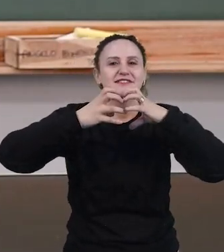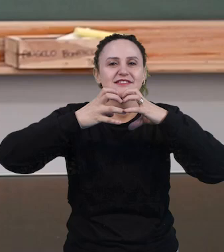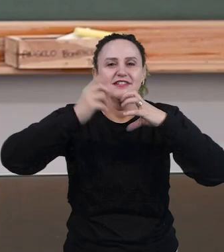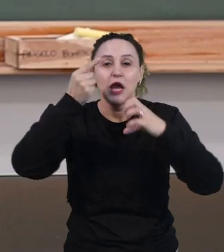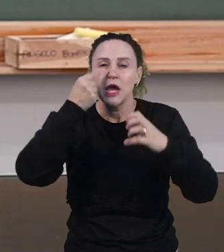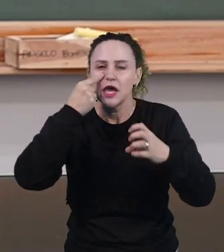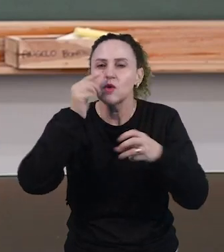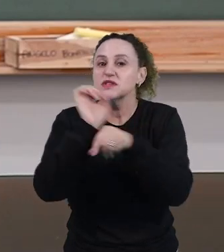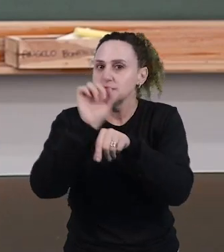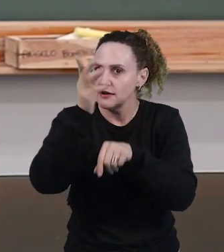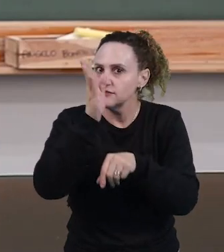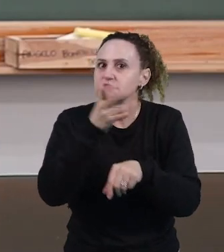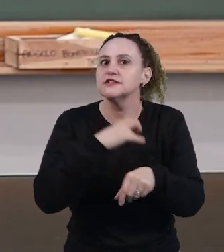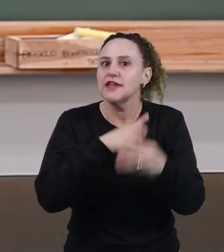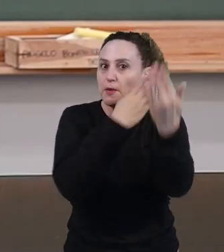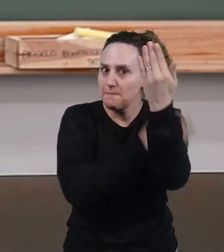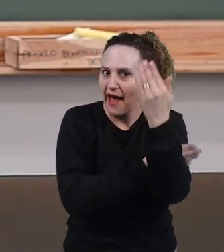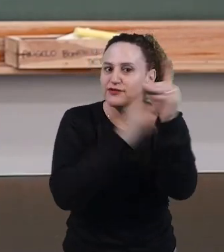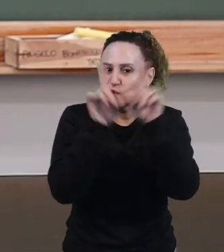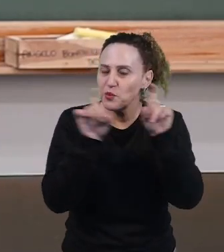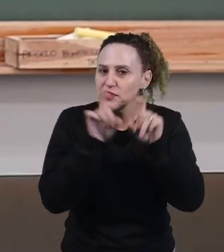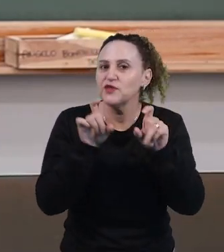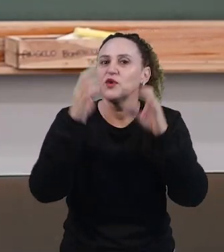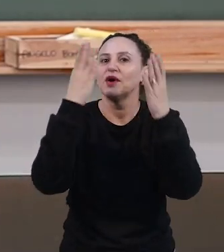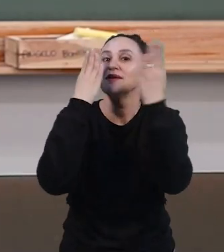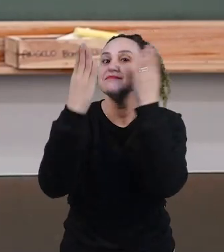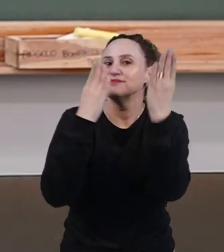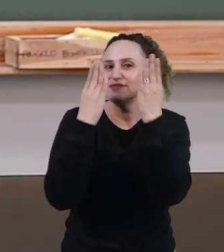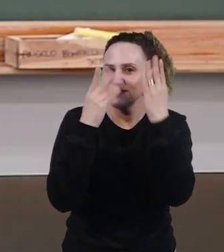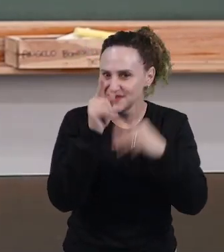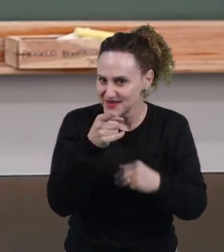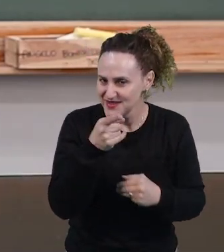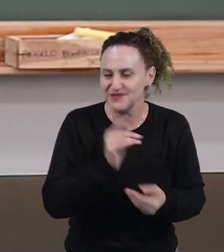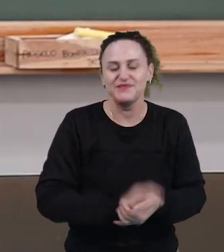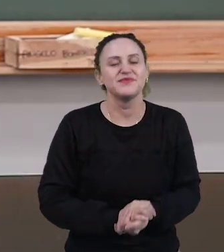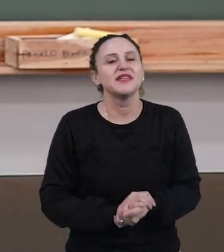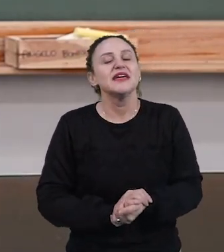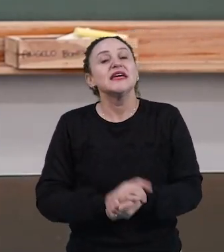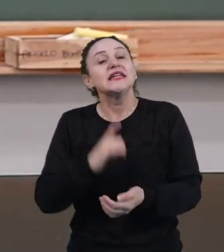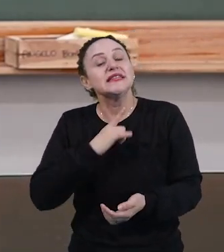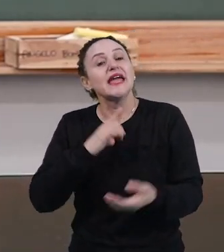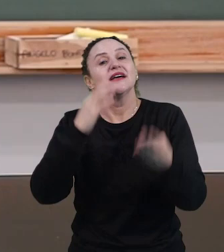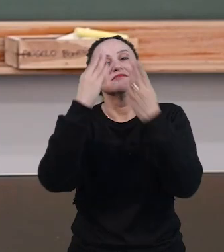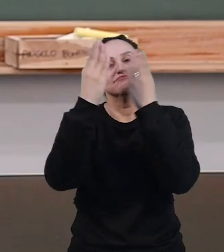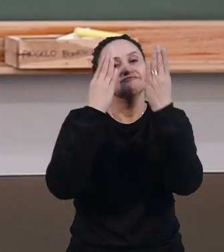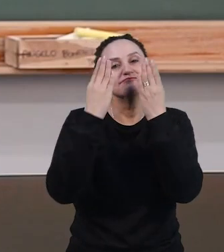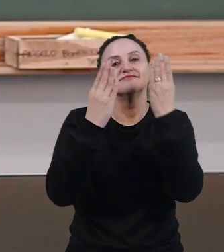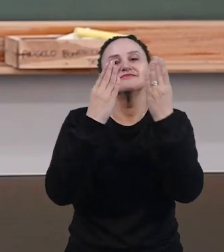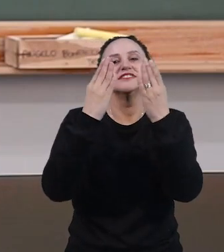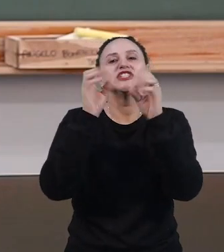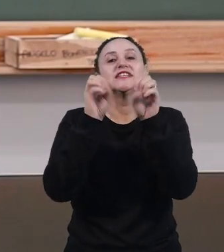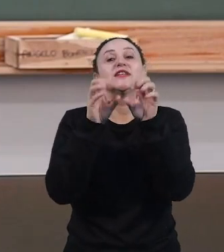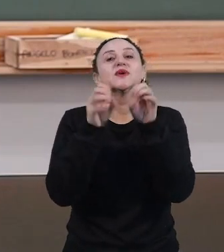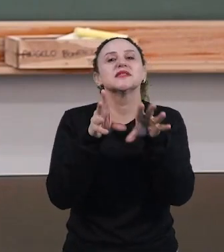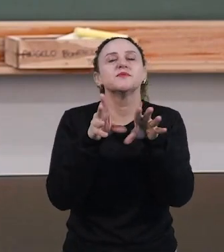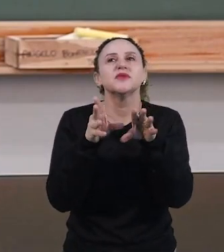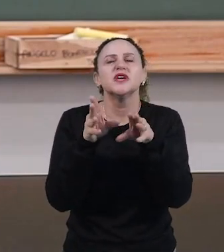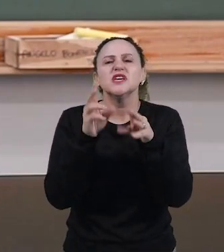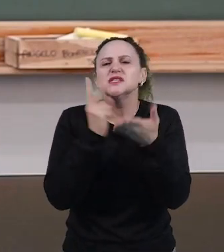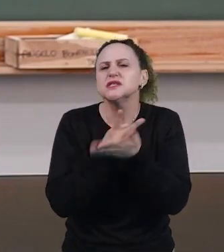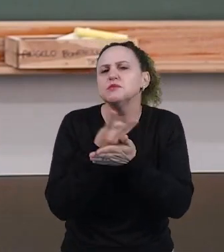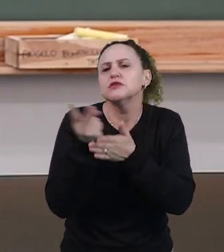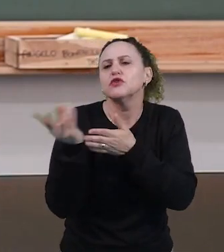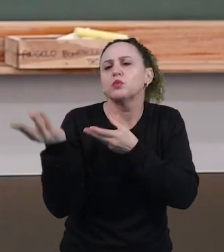lá de Psicologia da Educação 2. E aí tem lá a Psicologia da Educação e eu vou colocando os materiais, né? Cada vez